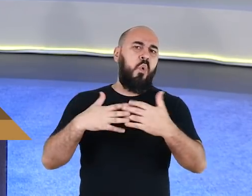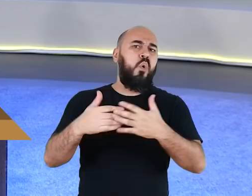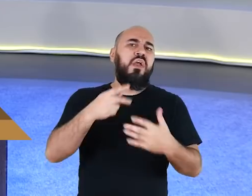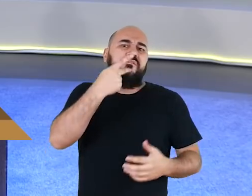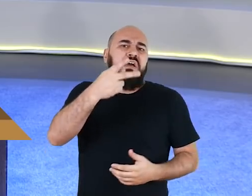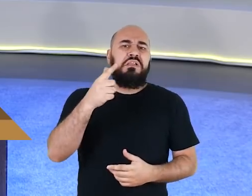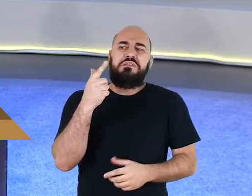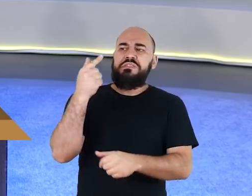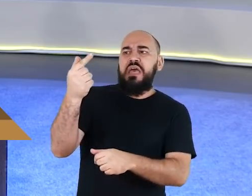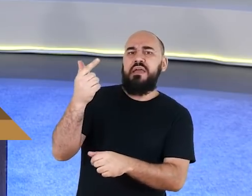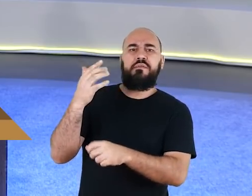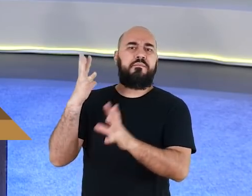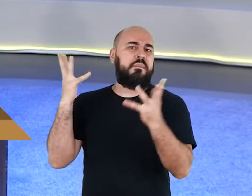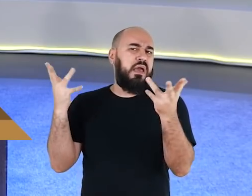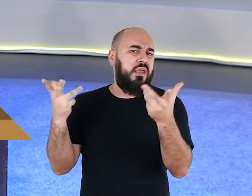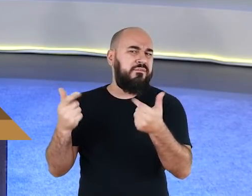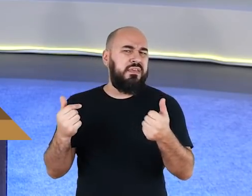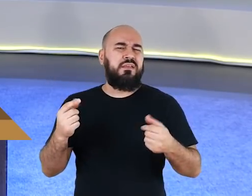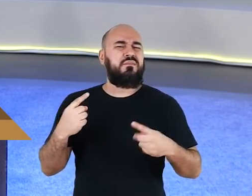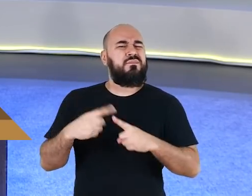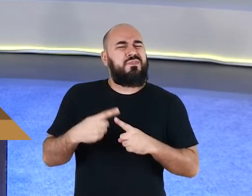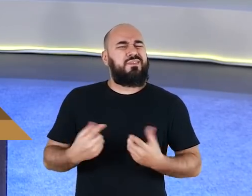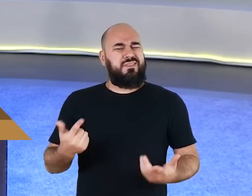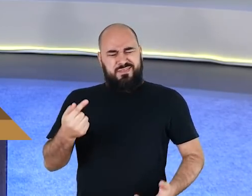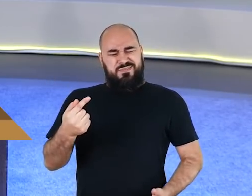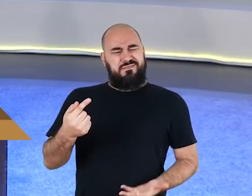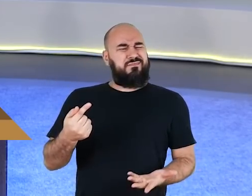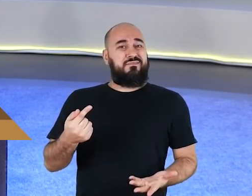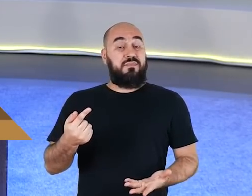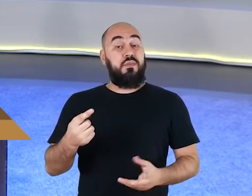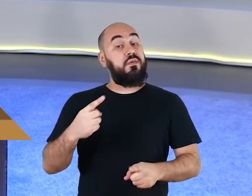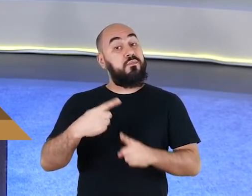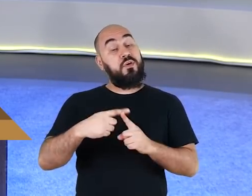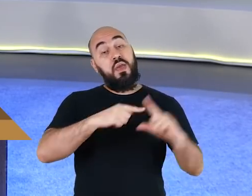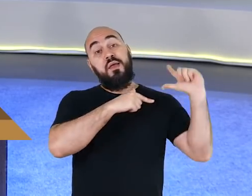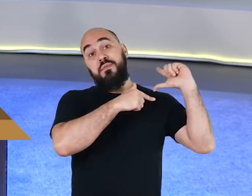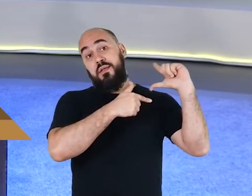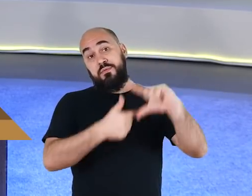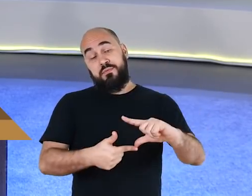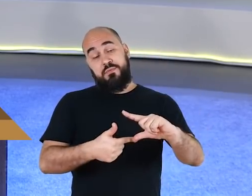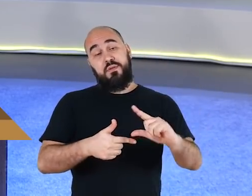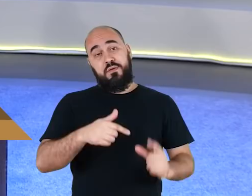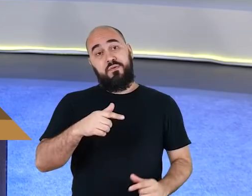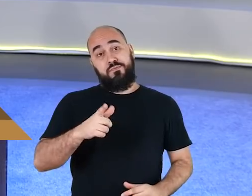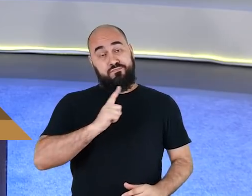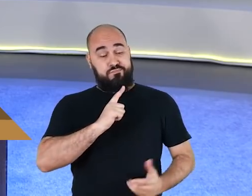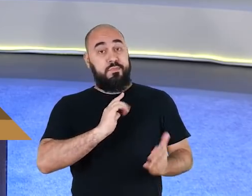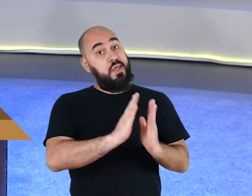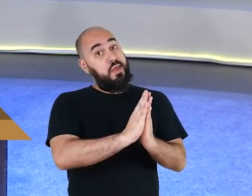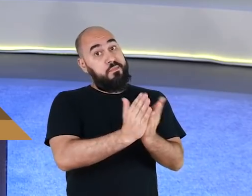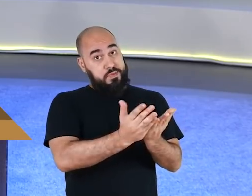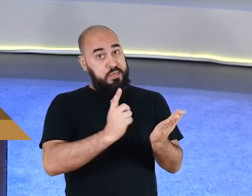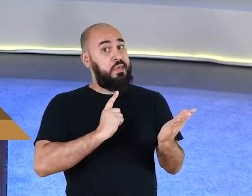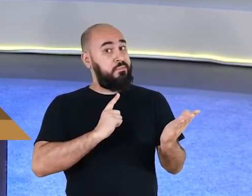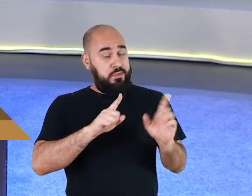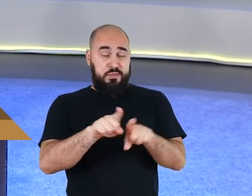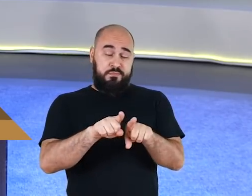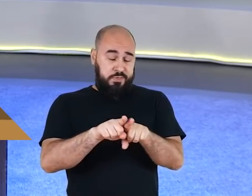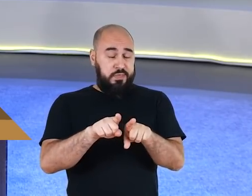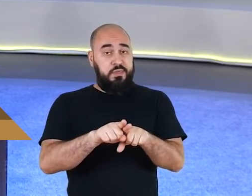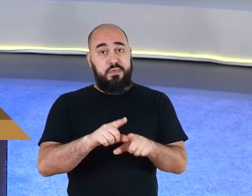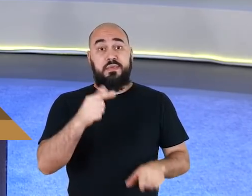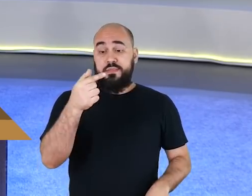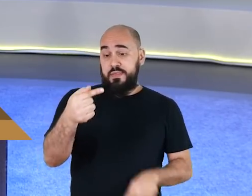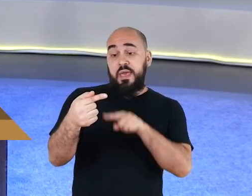apresenta. Isso talvez diz respeito a uma antiga tradição, preservada até mesmo na Bíblia Sagrada, de que o